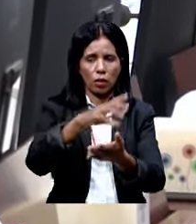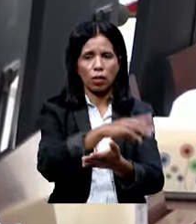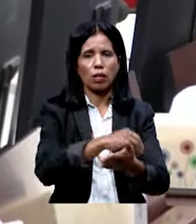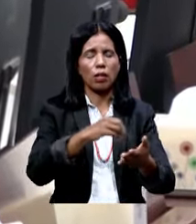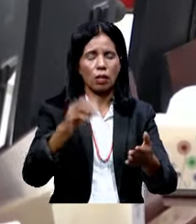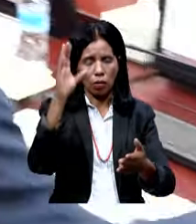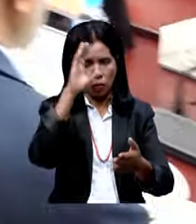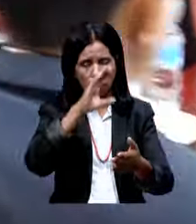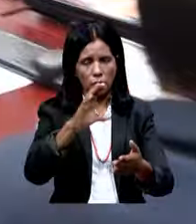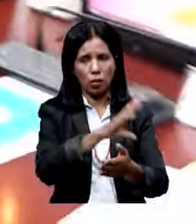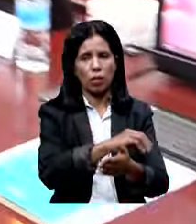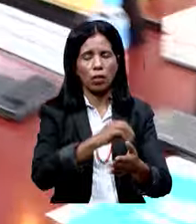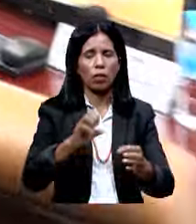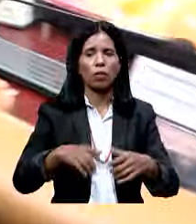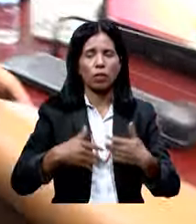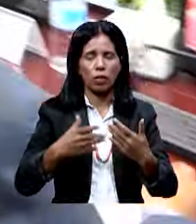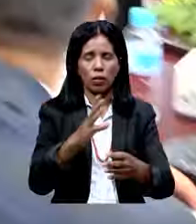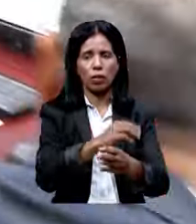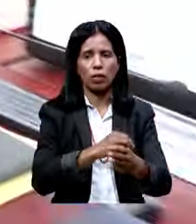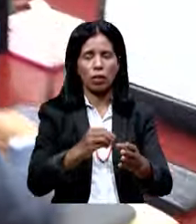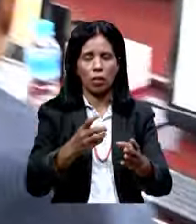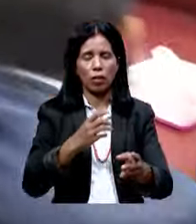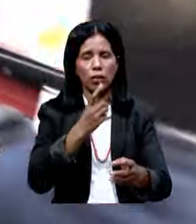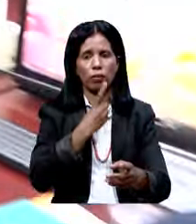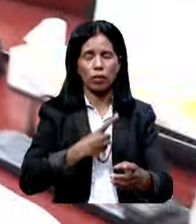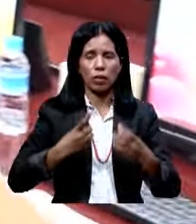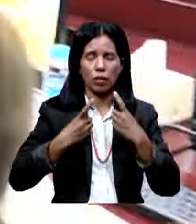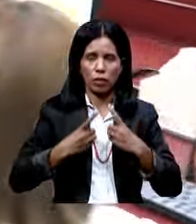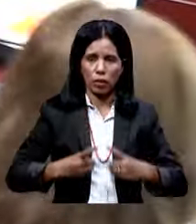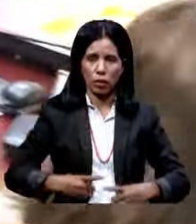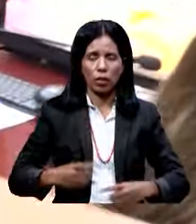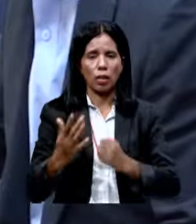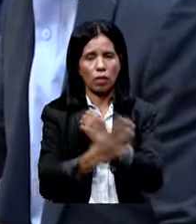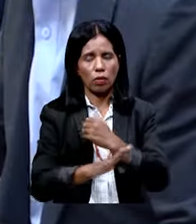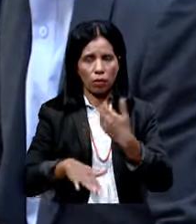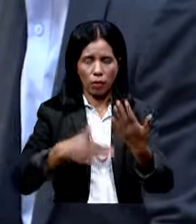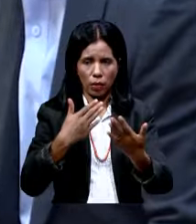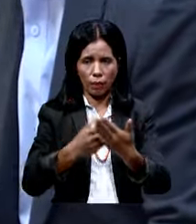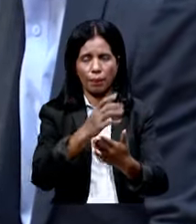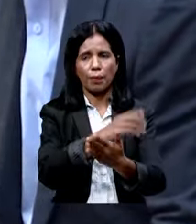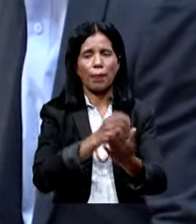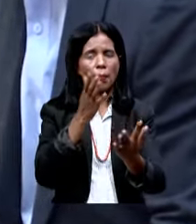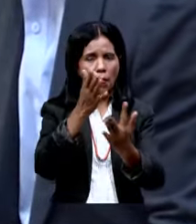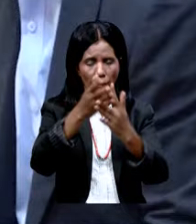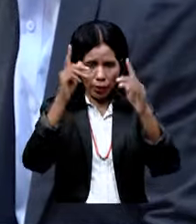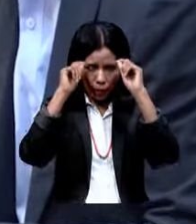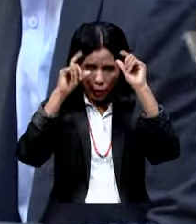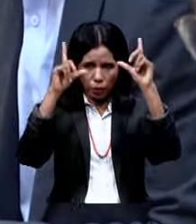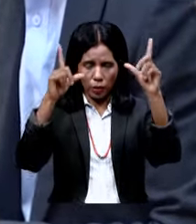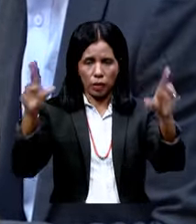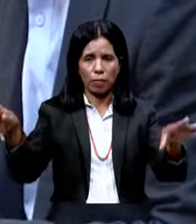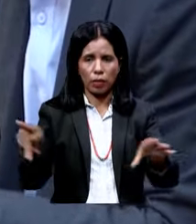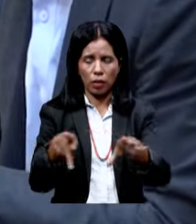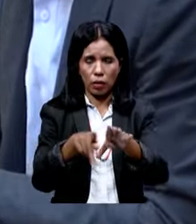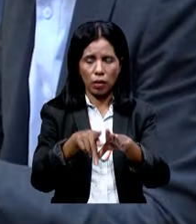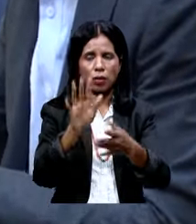no buca solução consensual ba divergência entre nação sira. O adesão da convenção ne Timor-Leste mos rola parte e